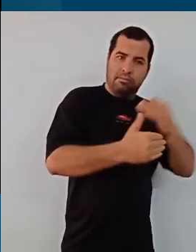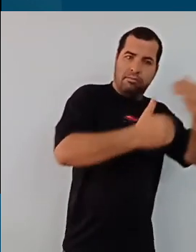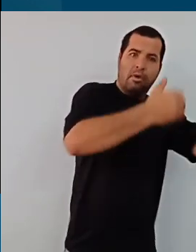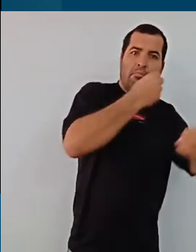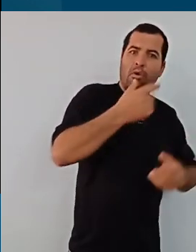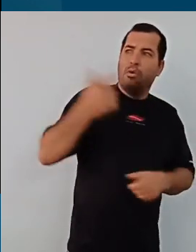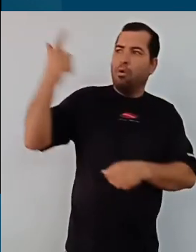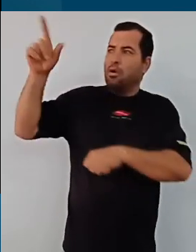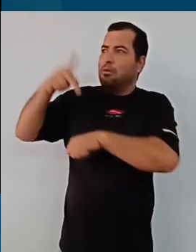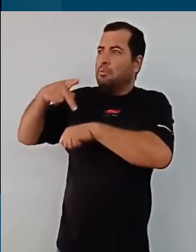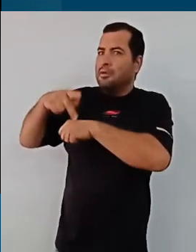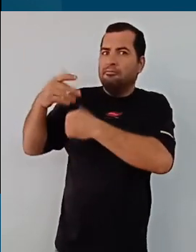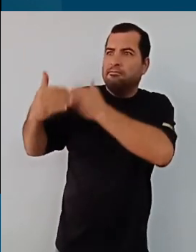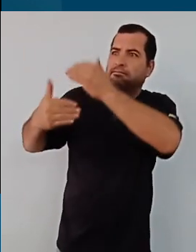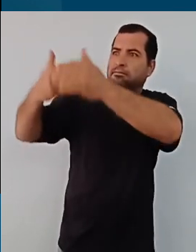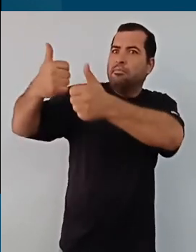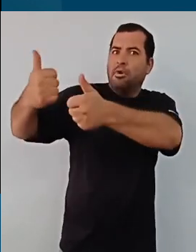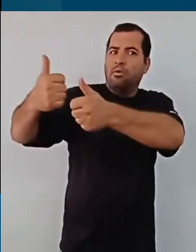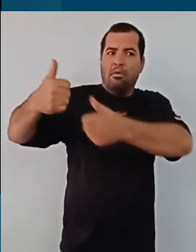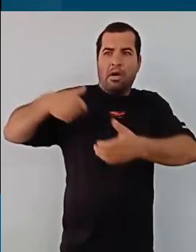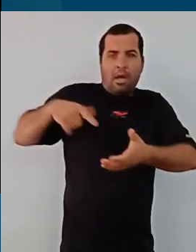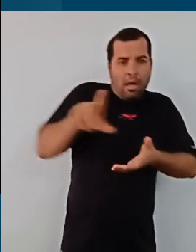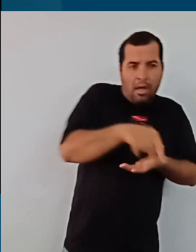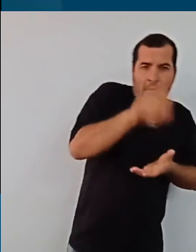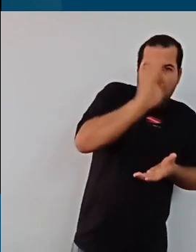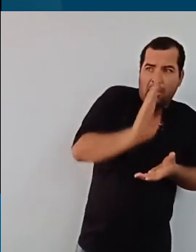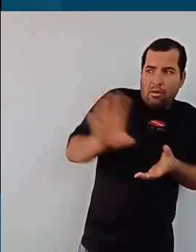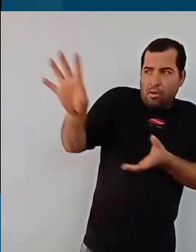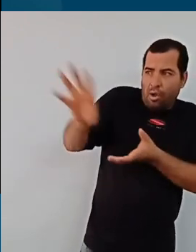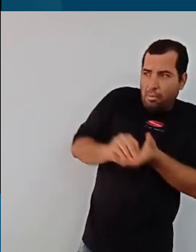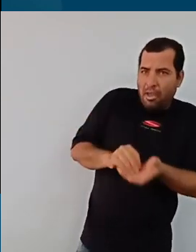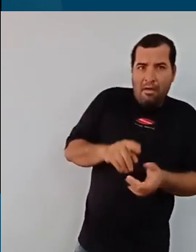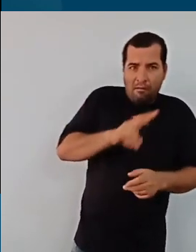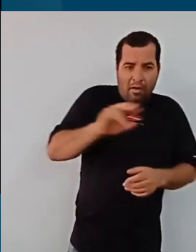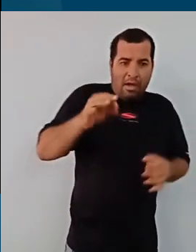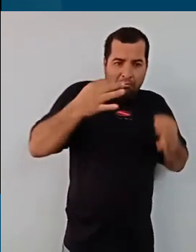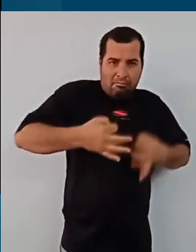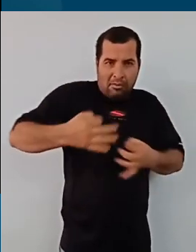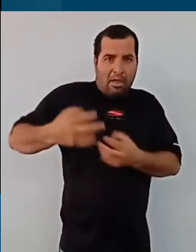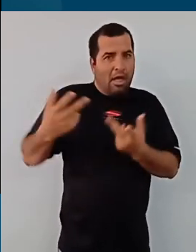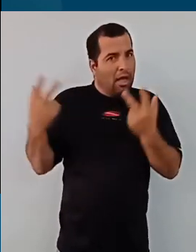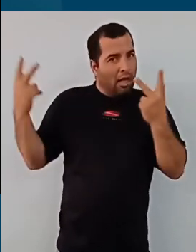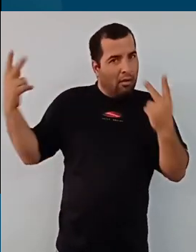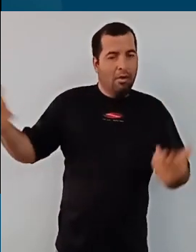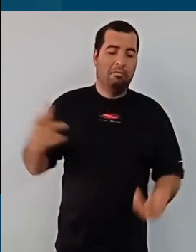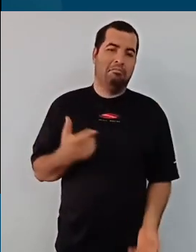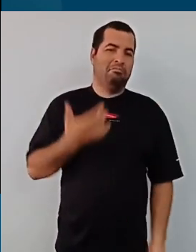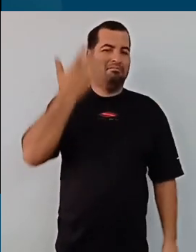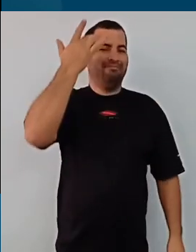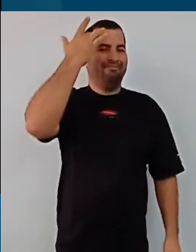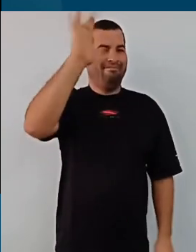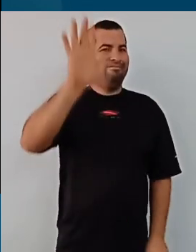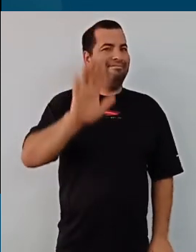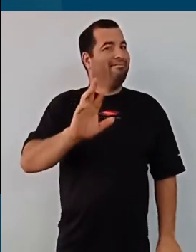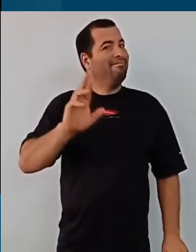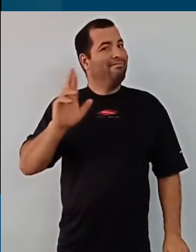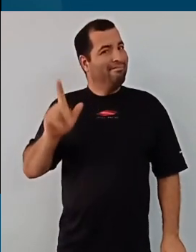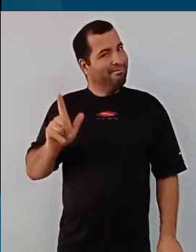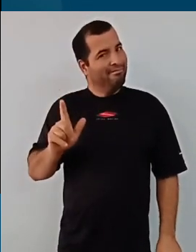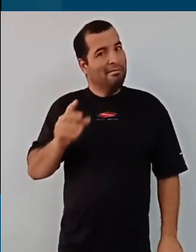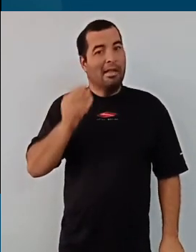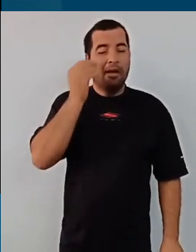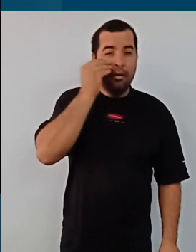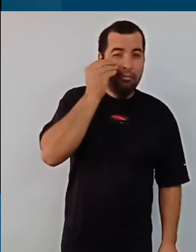não necessariamente significa pega esse modelo, coloca no Brasil e isso tudo vai acontecer às mil maravilhas. Todas as